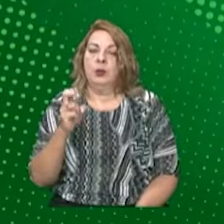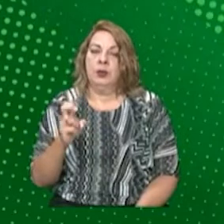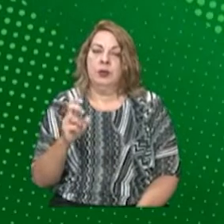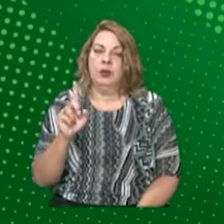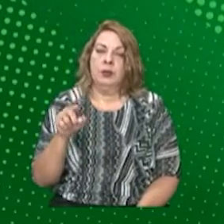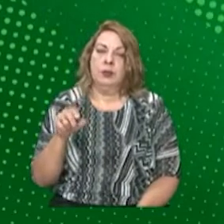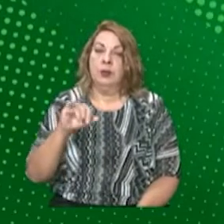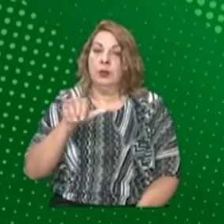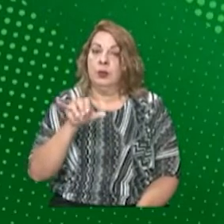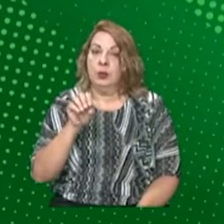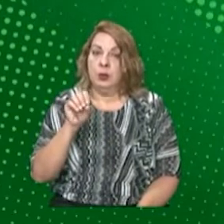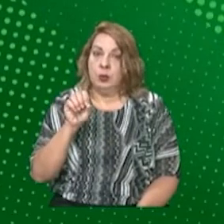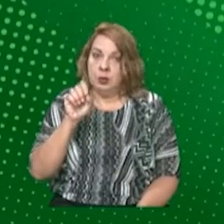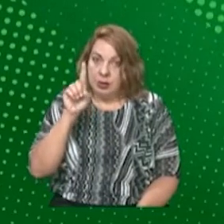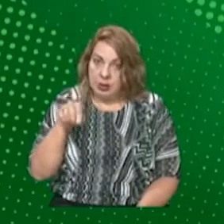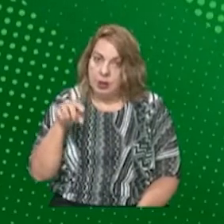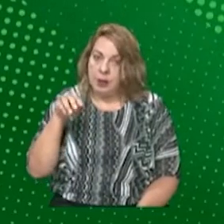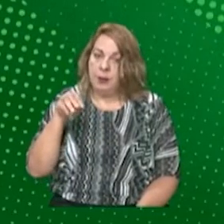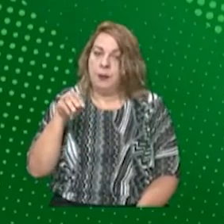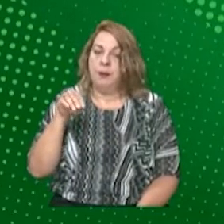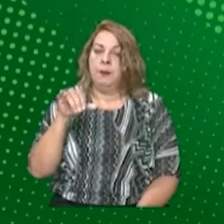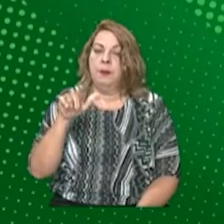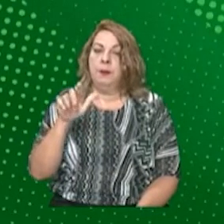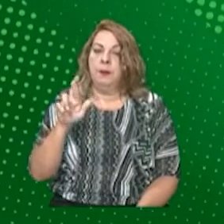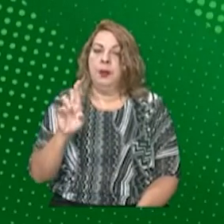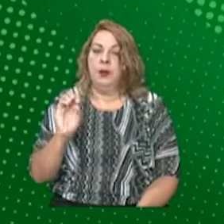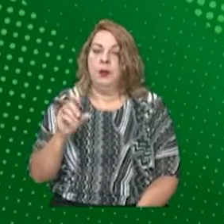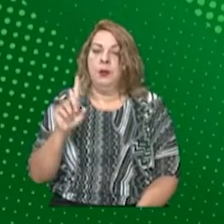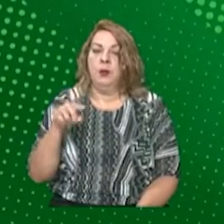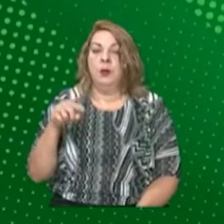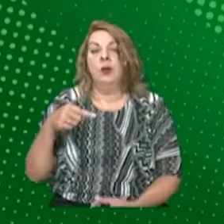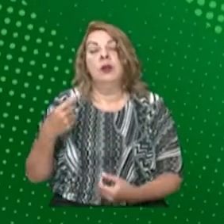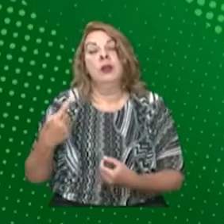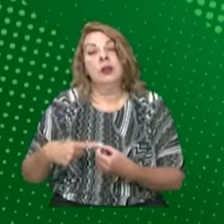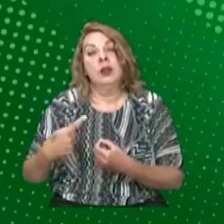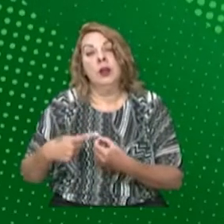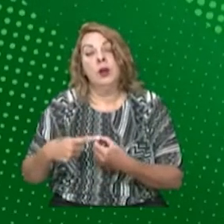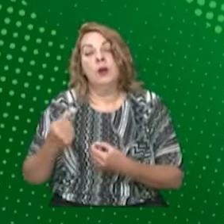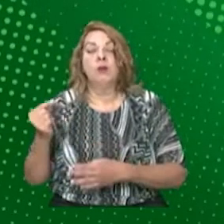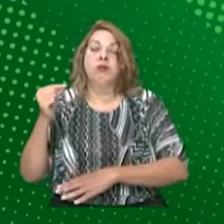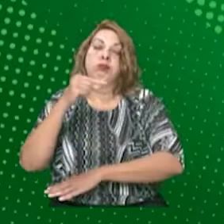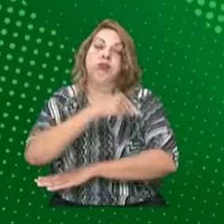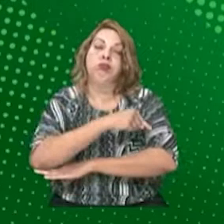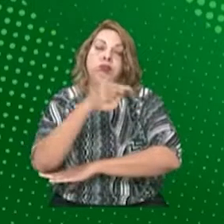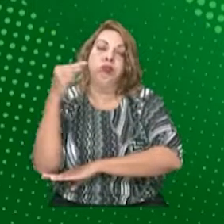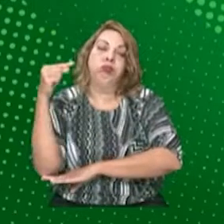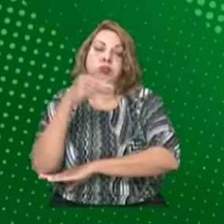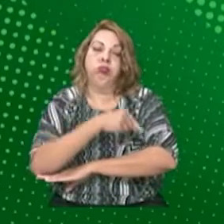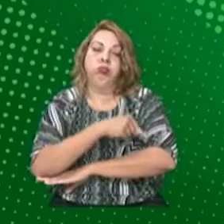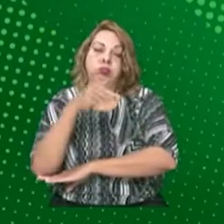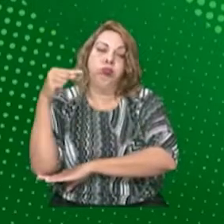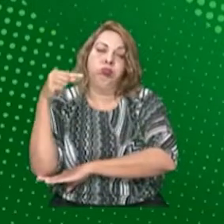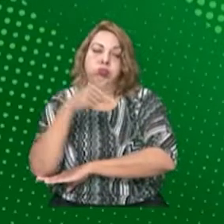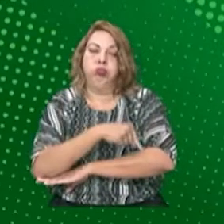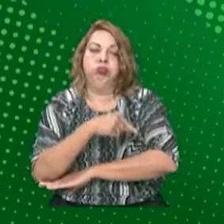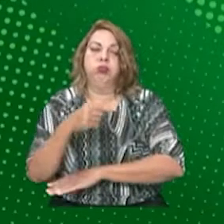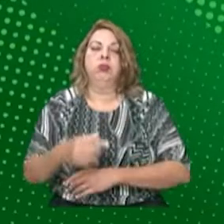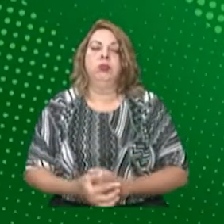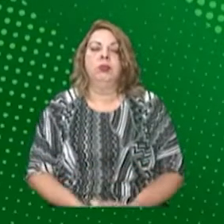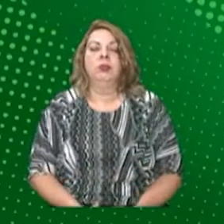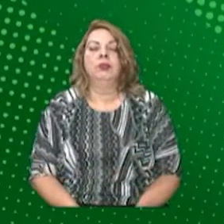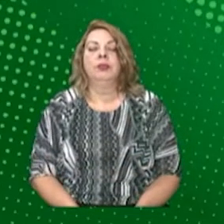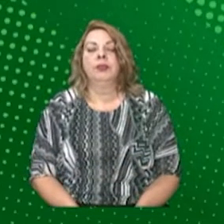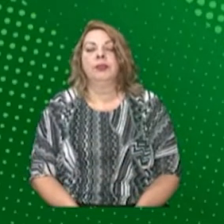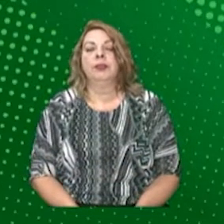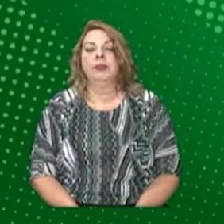011265. José Miro, olha só, José Miro, que é de Carmópolis, adquiriu no Importes Presentes e Papelaria e